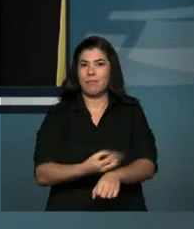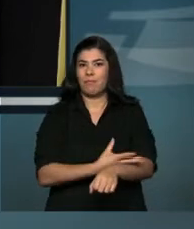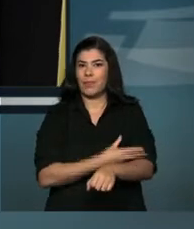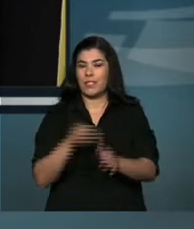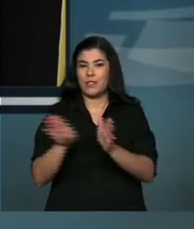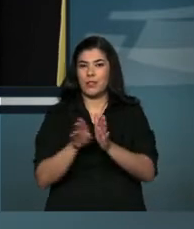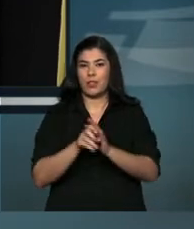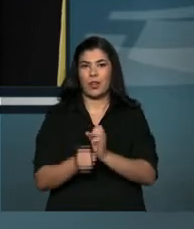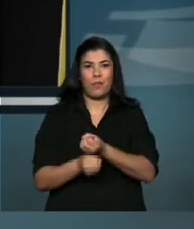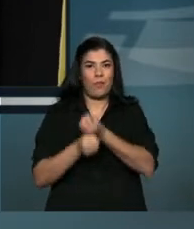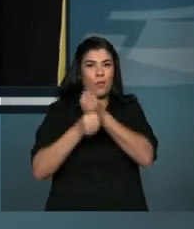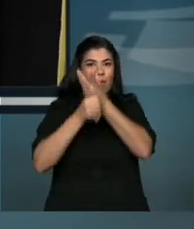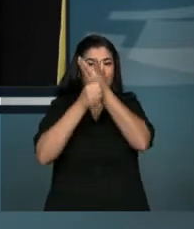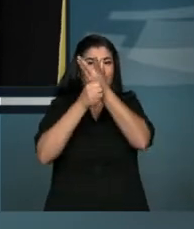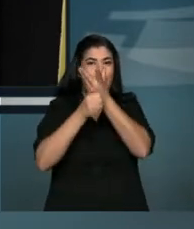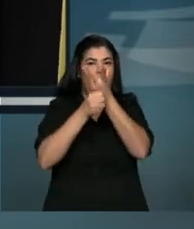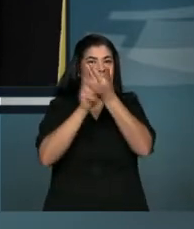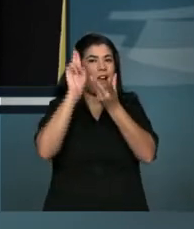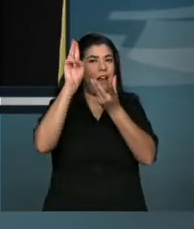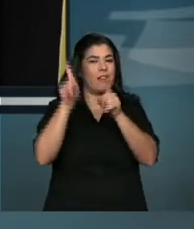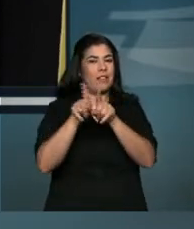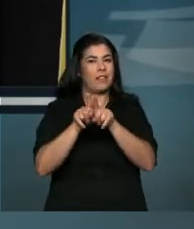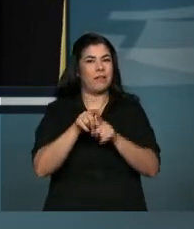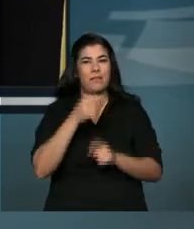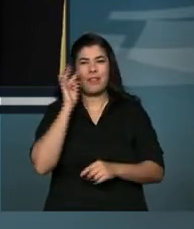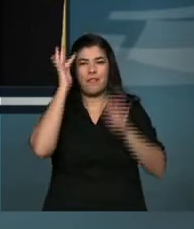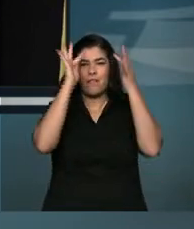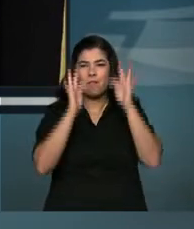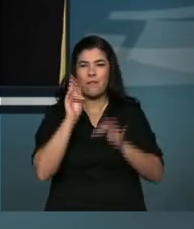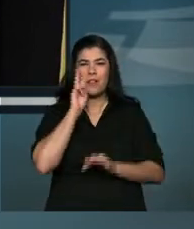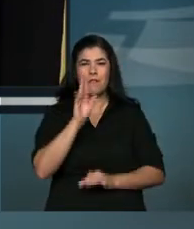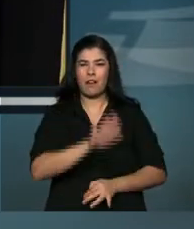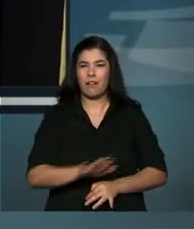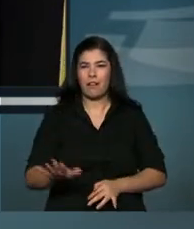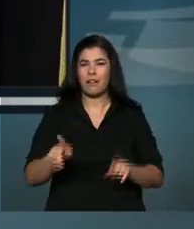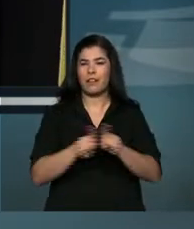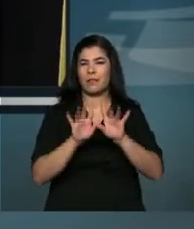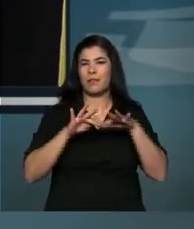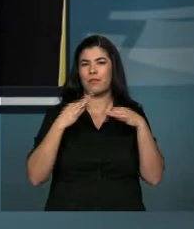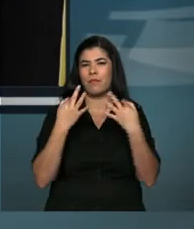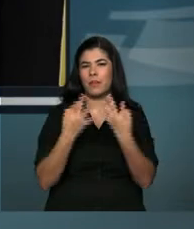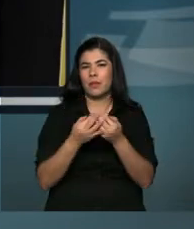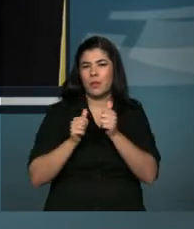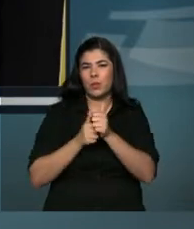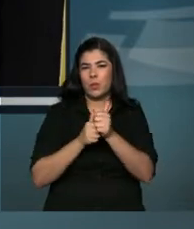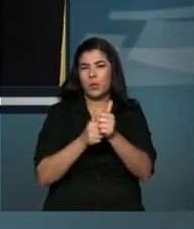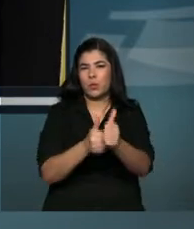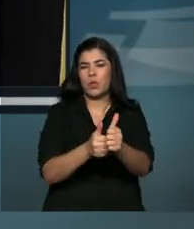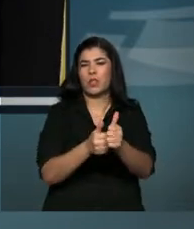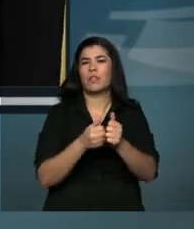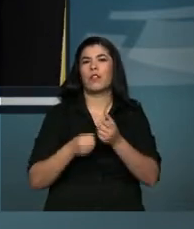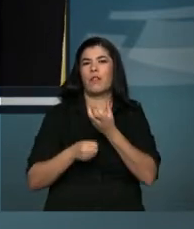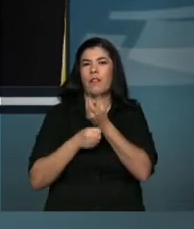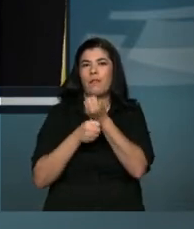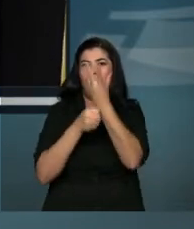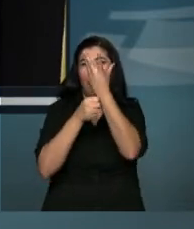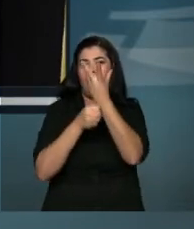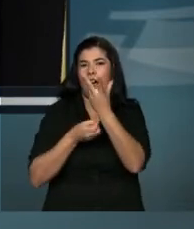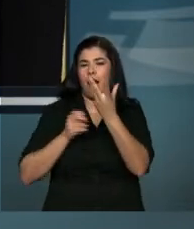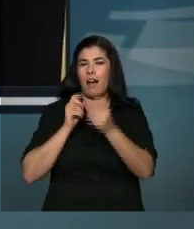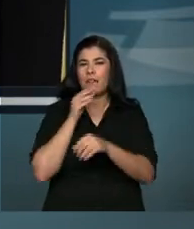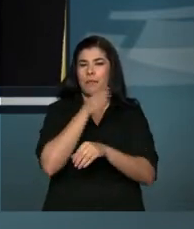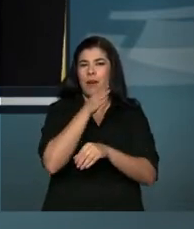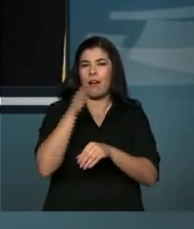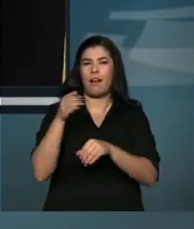Então eu fico muito feliz que as crianças, as famílias assistirão e muitas inclusive acompanharão a tocha. Então é